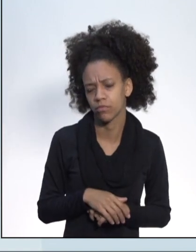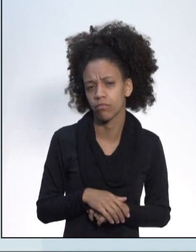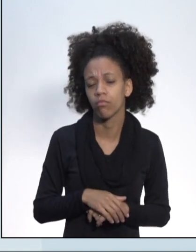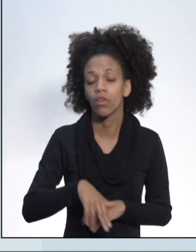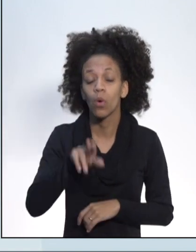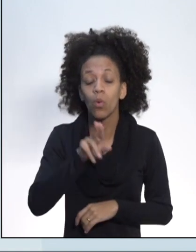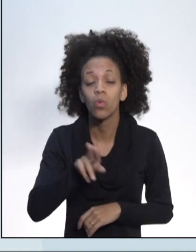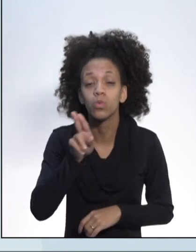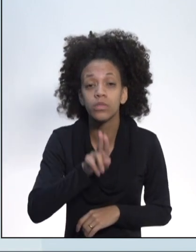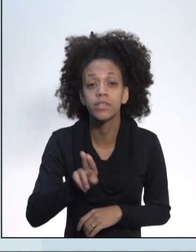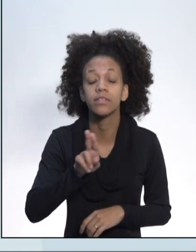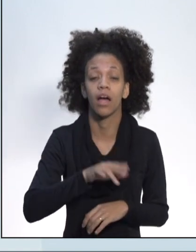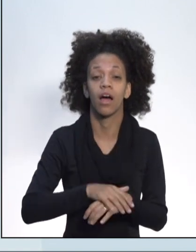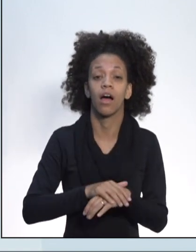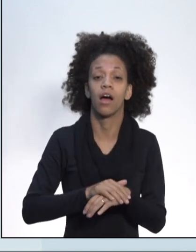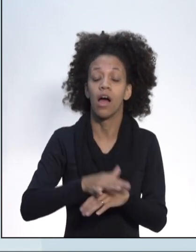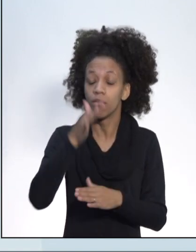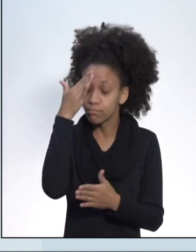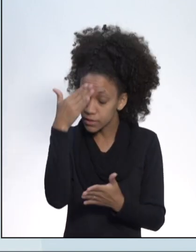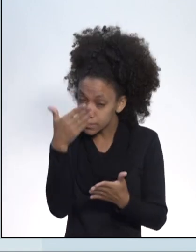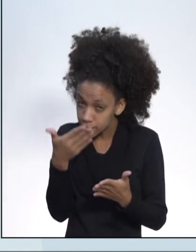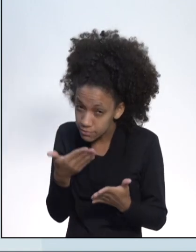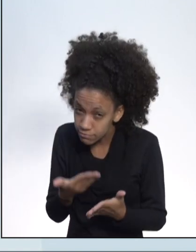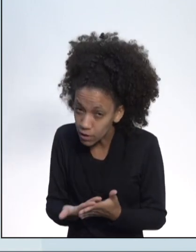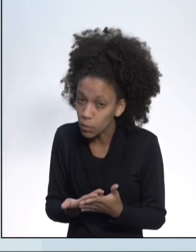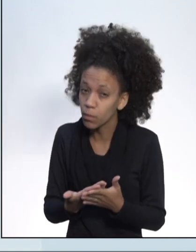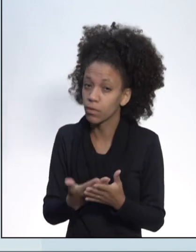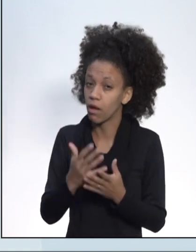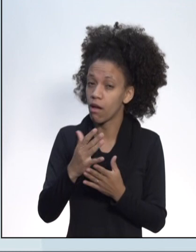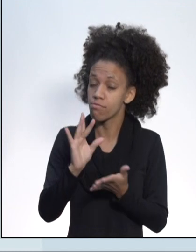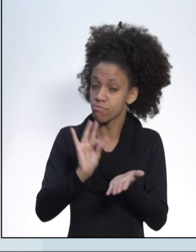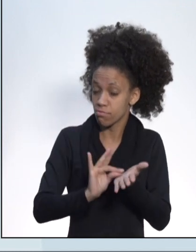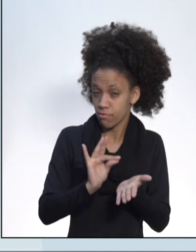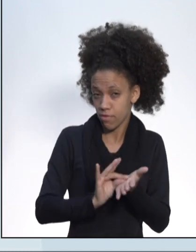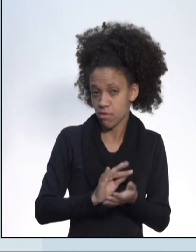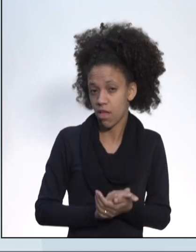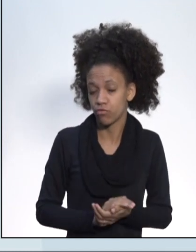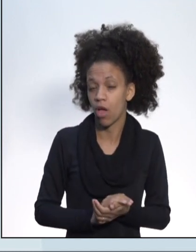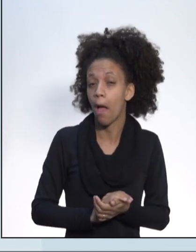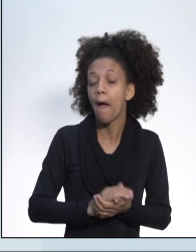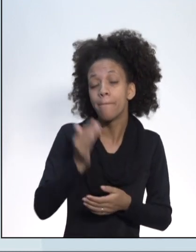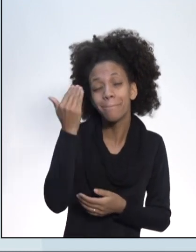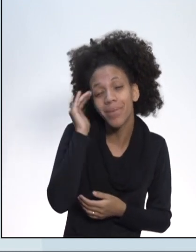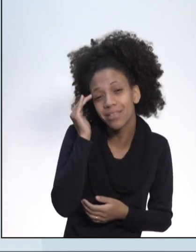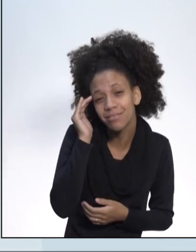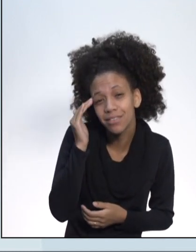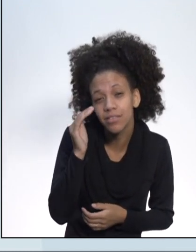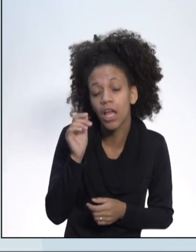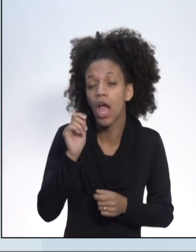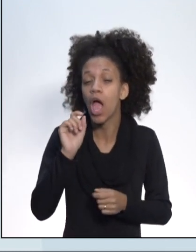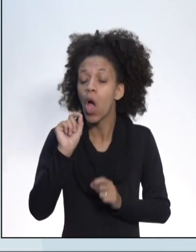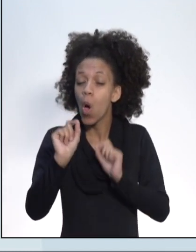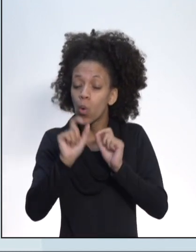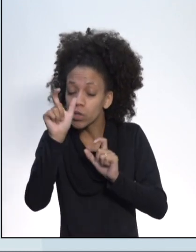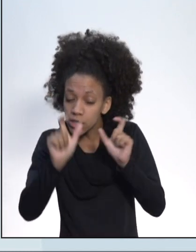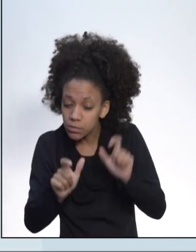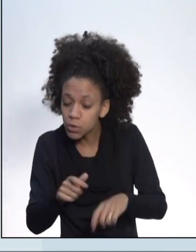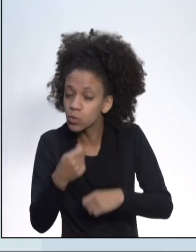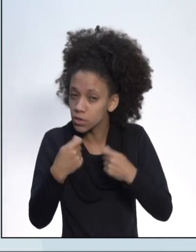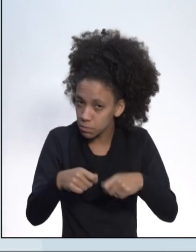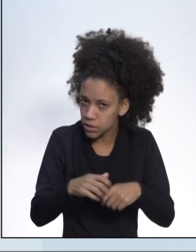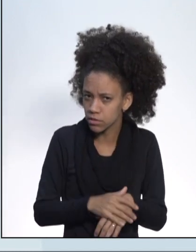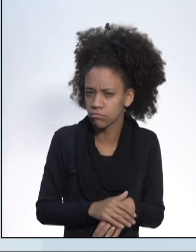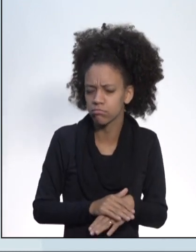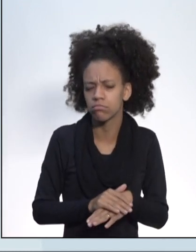da realidade, da vida e habilidades, para entender as necessidades e sentimentos dos outros. Agir